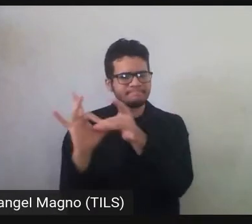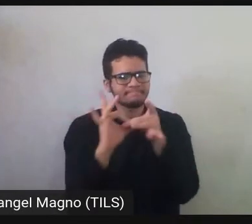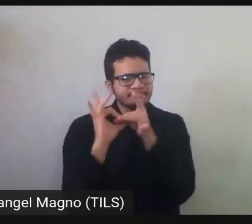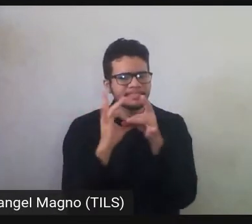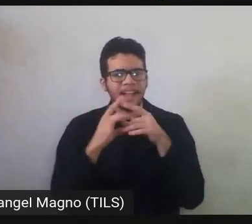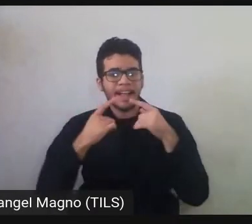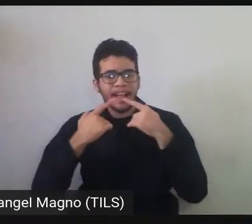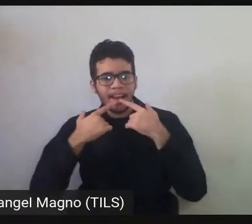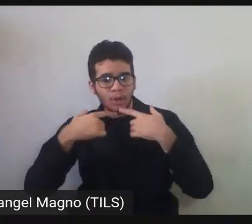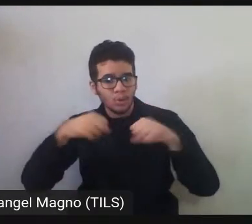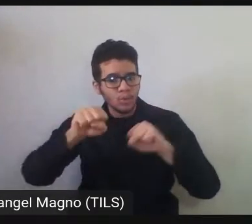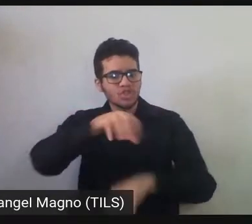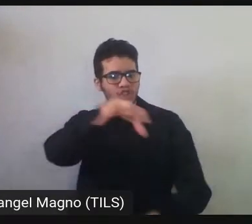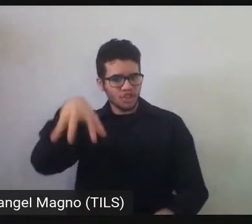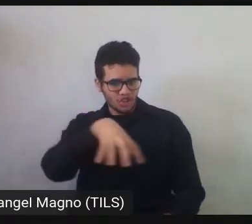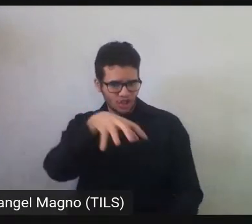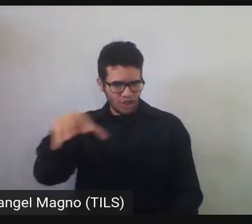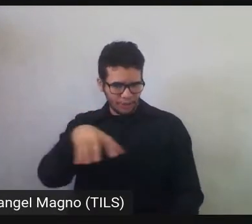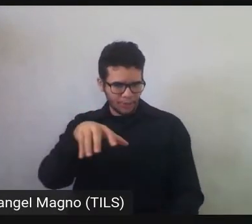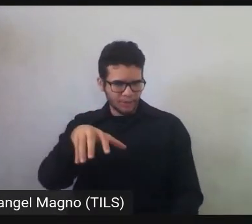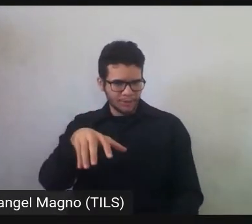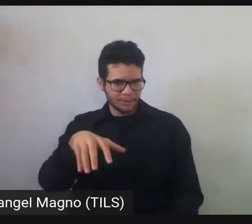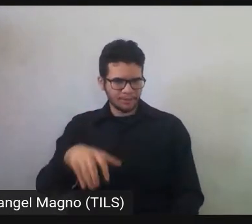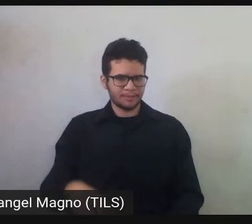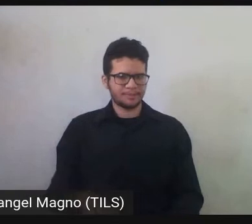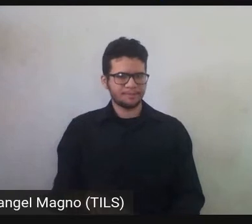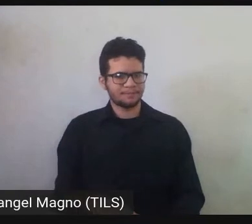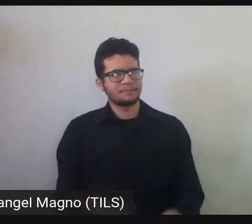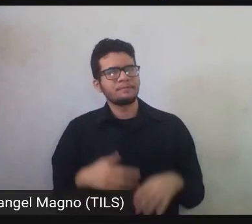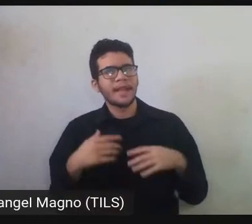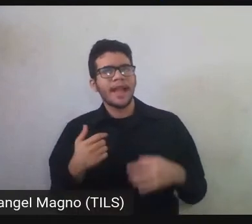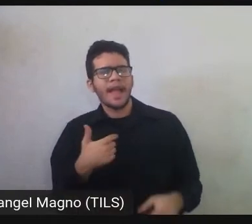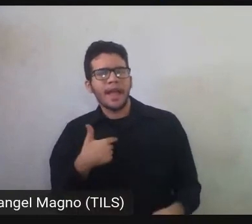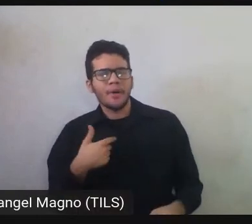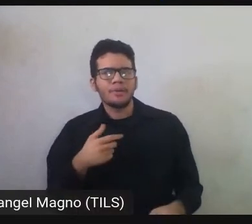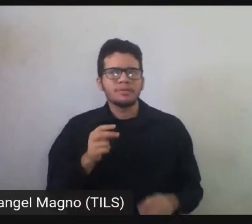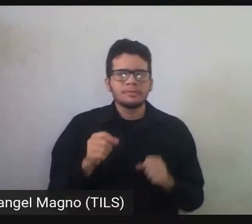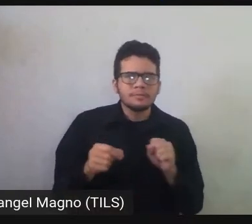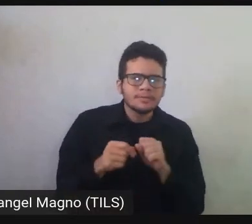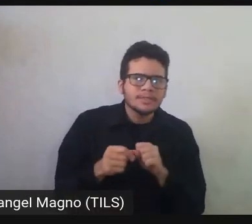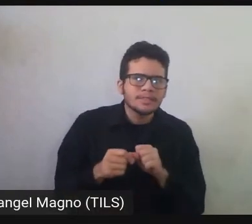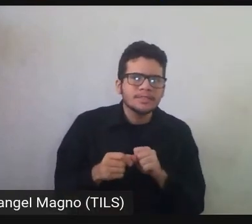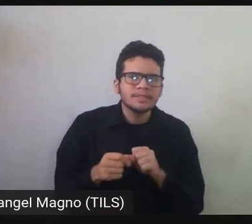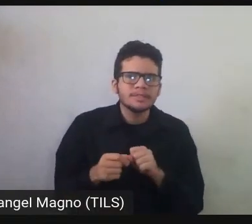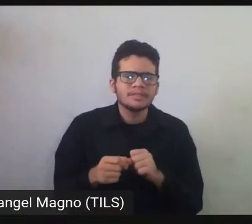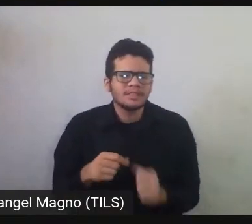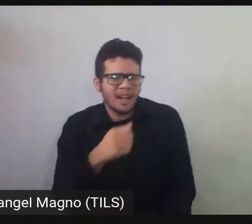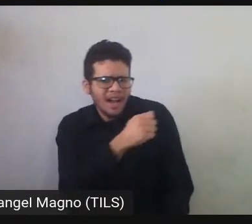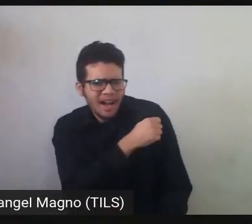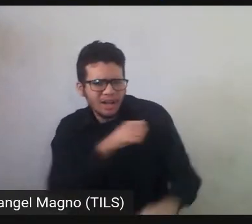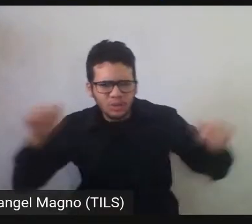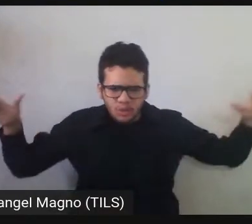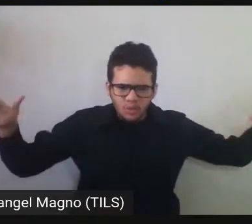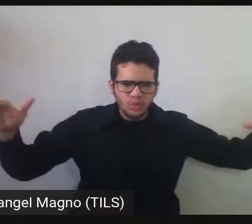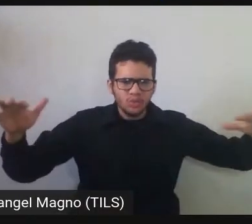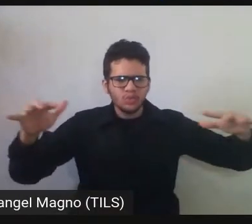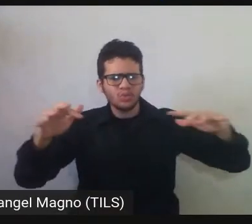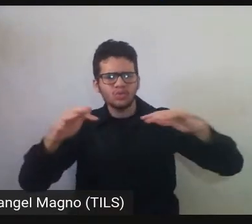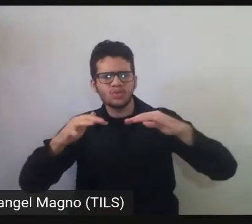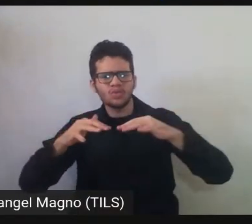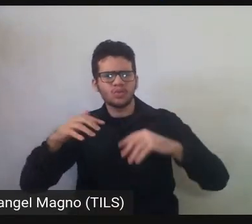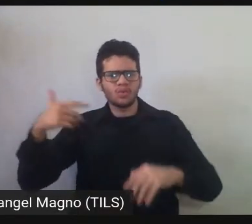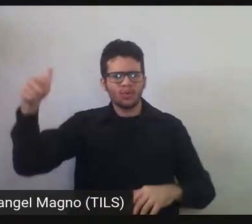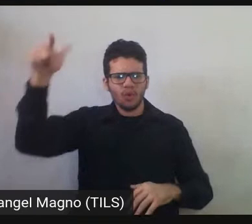você sabe e quando eu dou uma disciplina de linguística geral vem alunos de toda a área de formação para